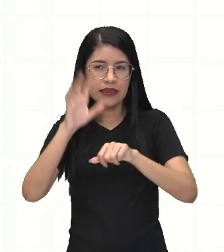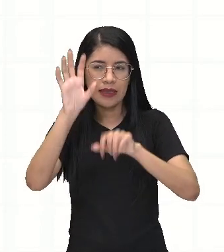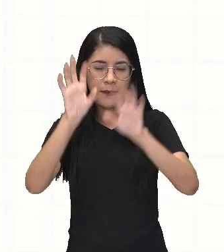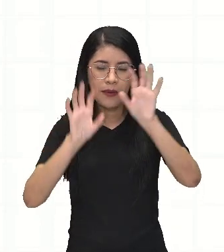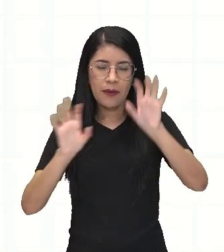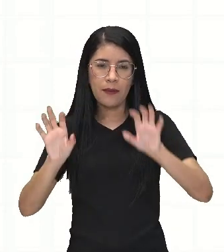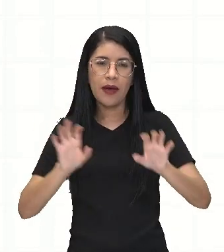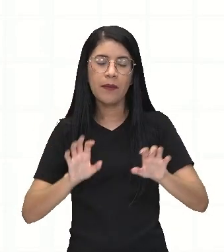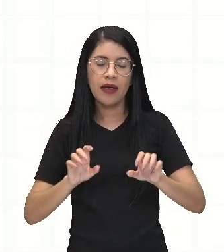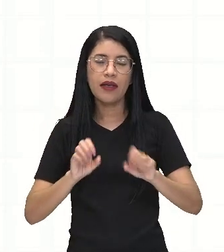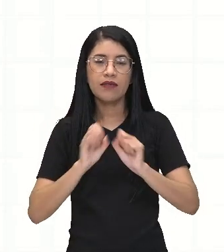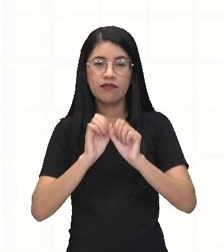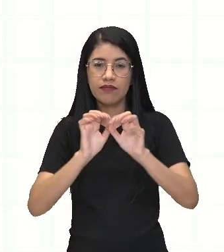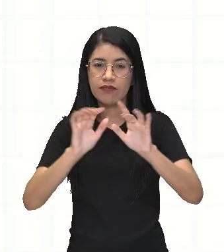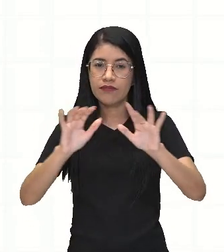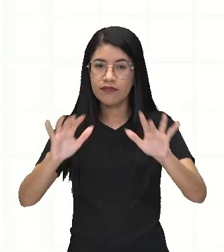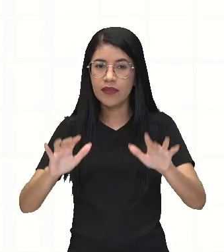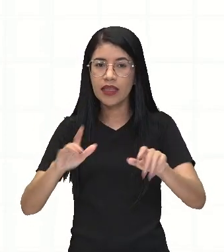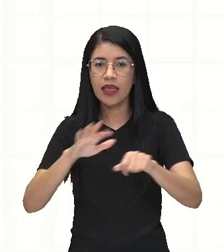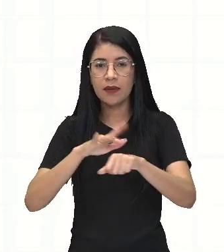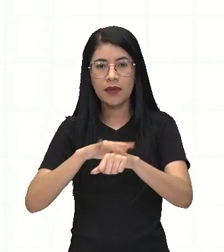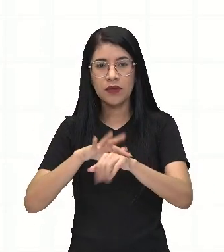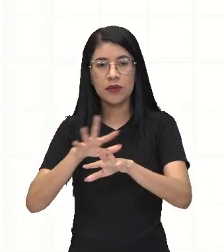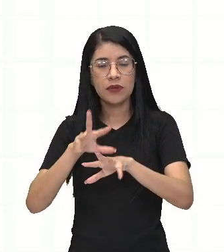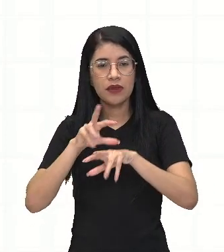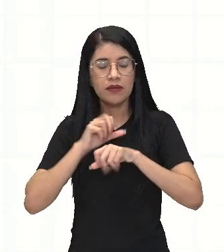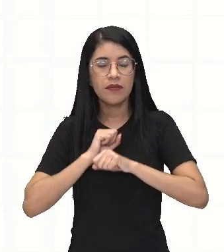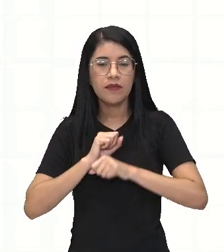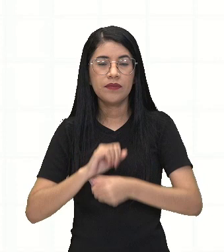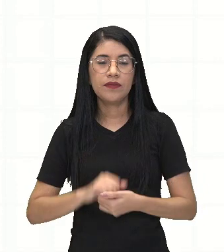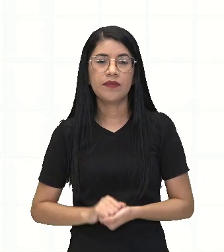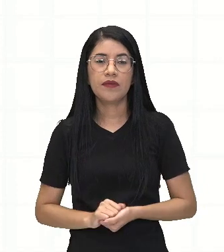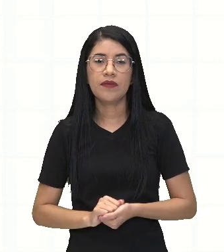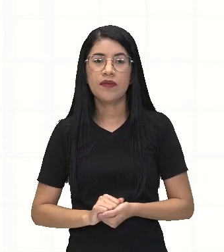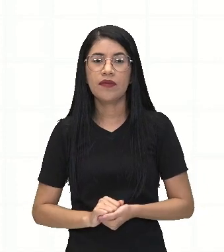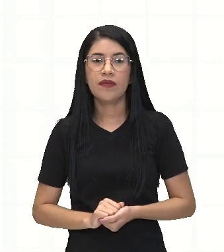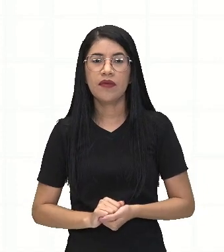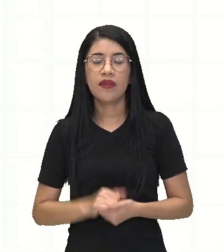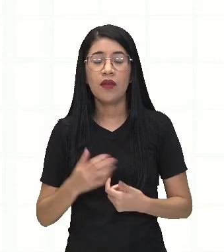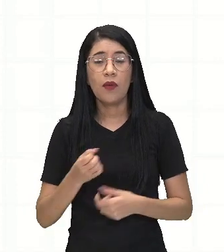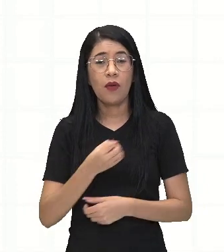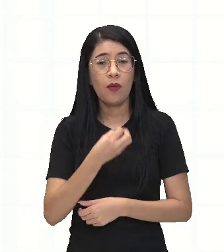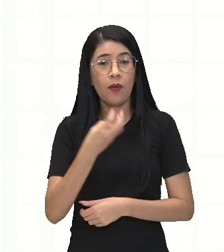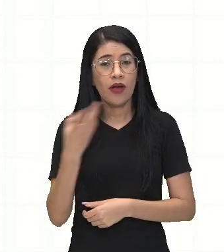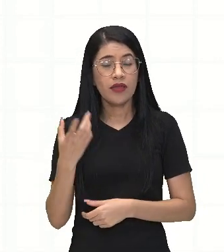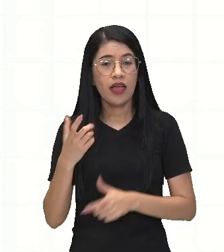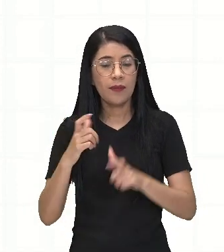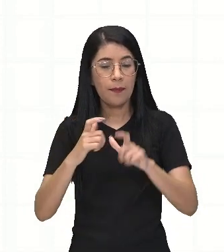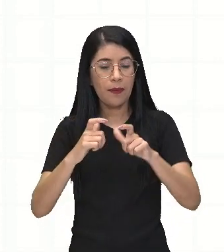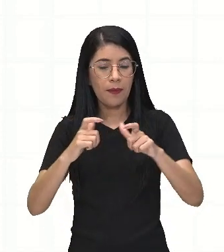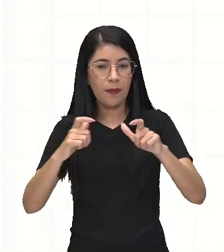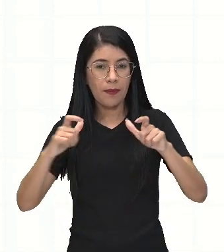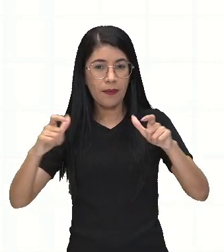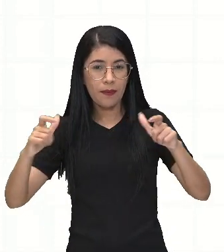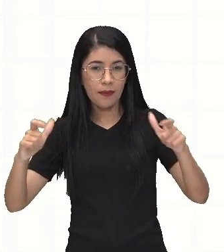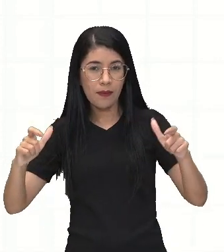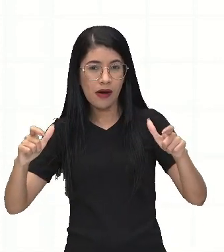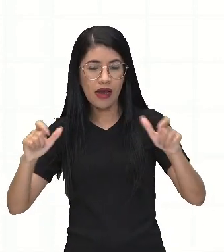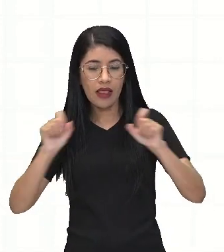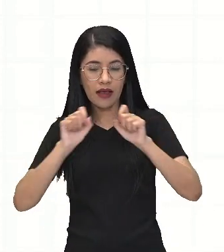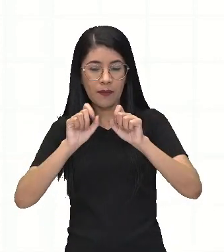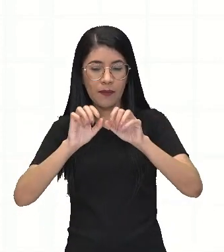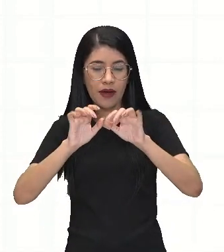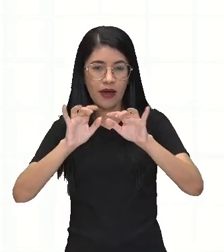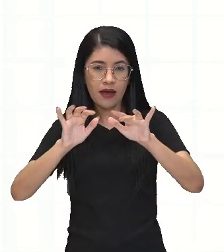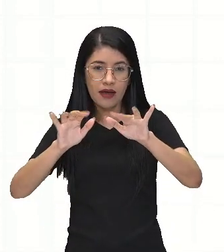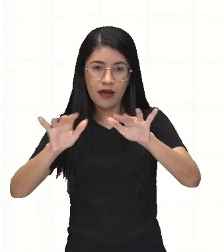Então, no fato de o número de casos aumentar e se espalhar ao longo